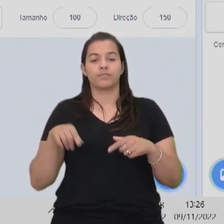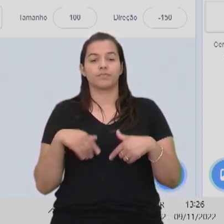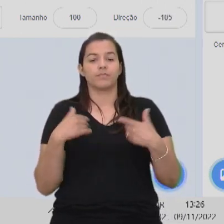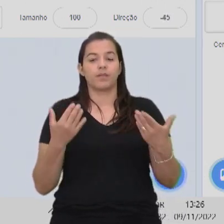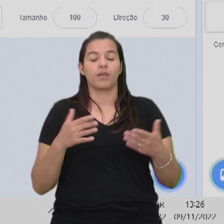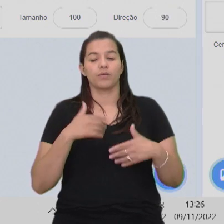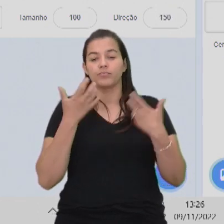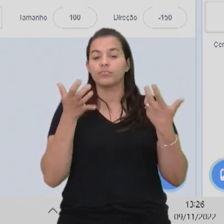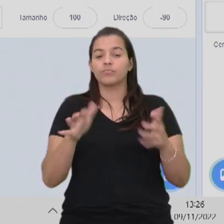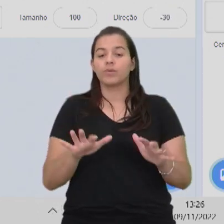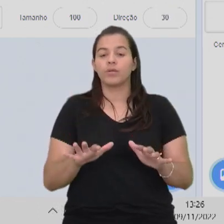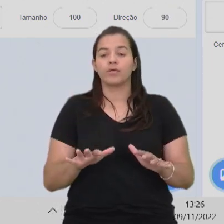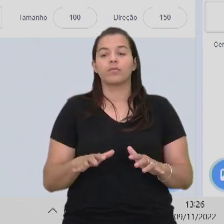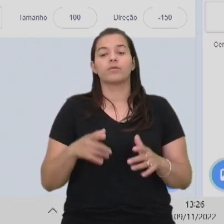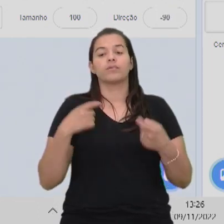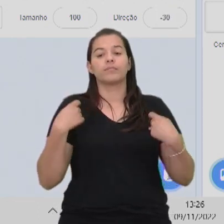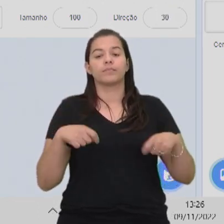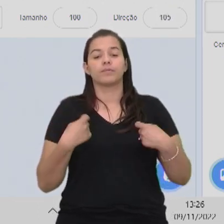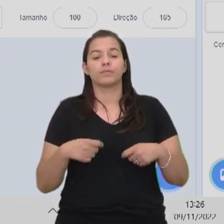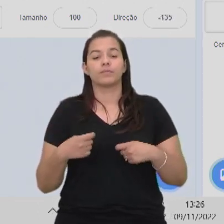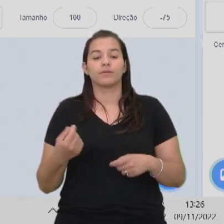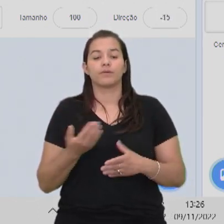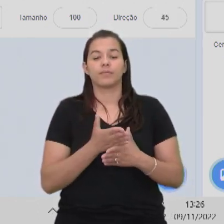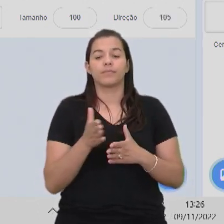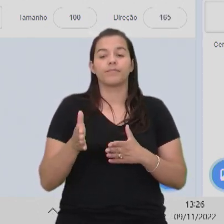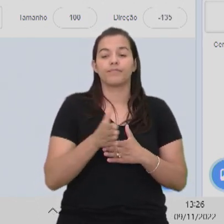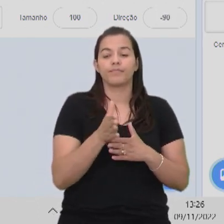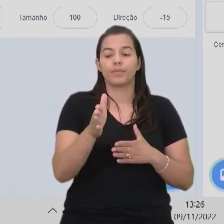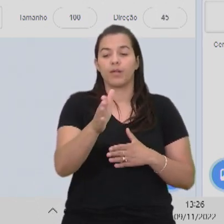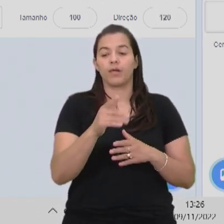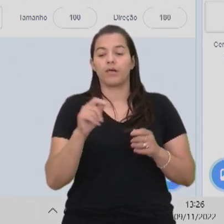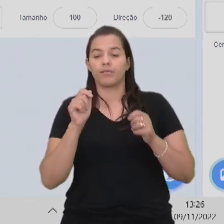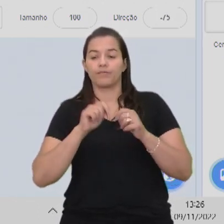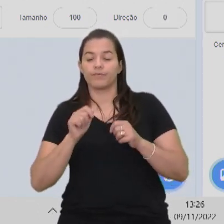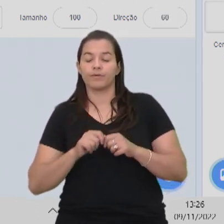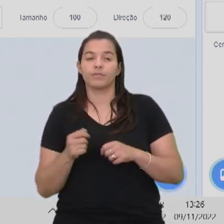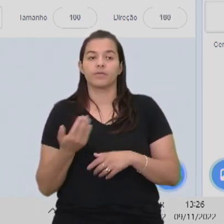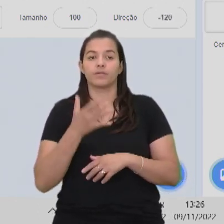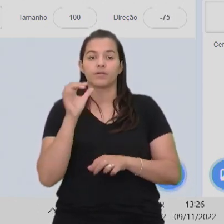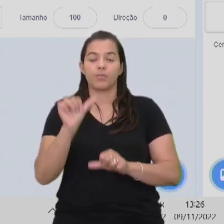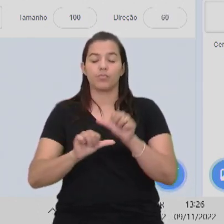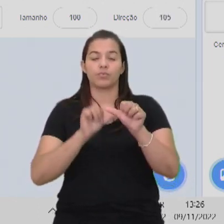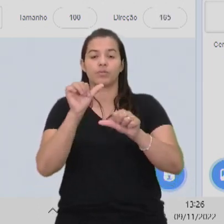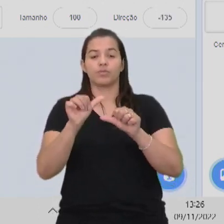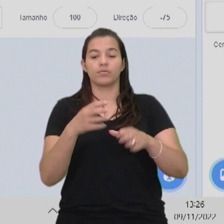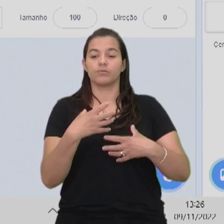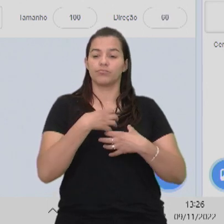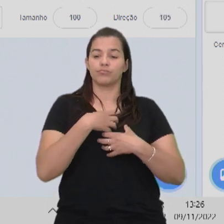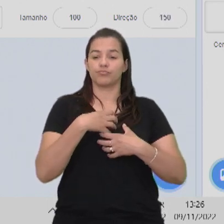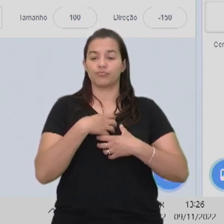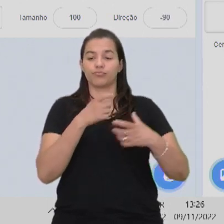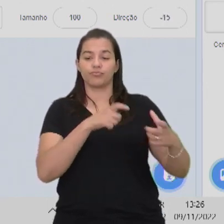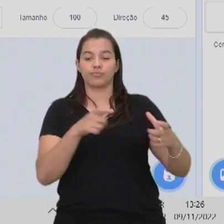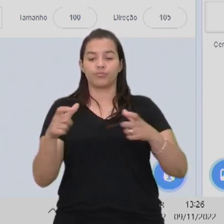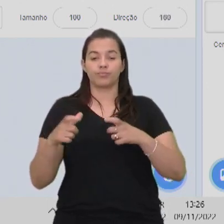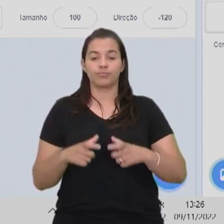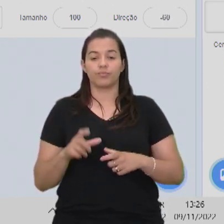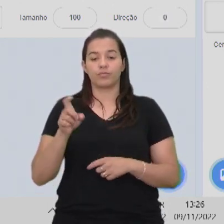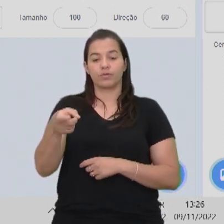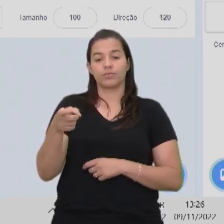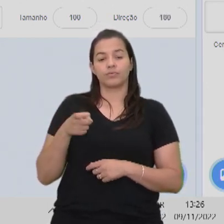quero ele girando. Eu quero fazer com que ele vá fazendo algum... vai mudando a posição. Eu vou adicionar no